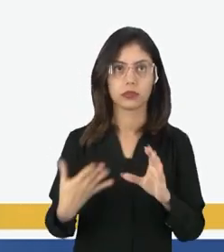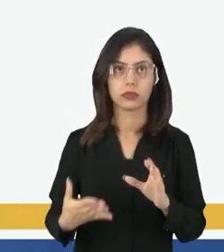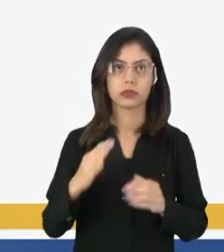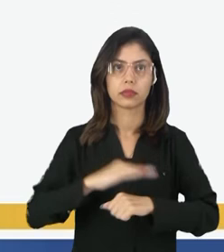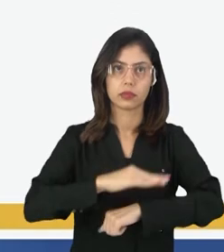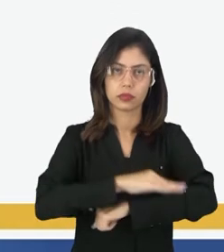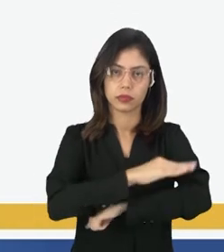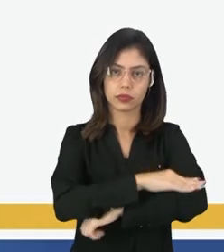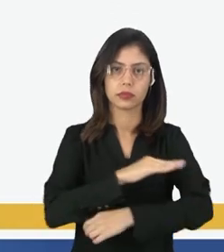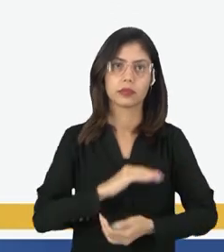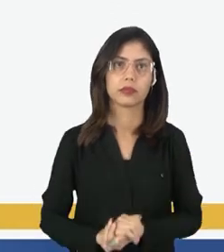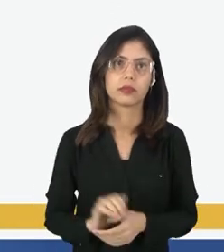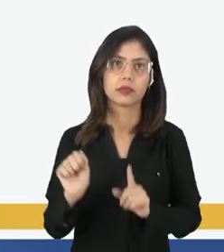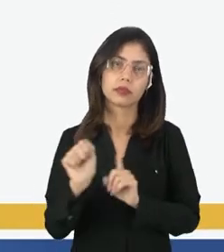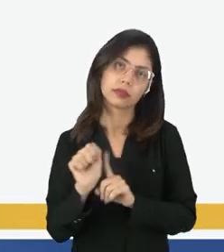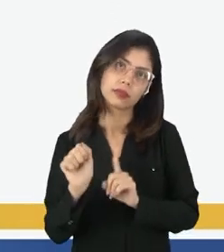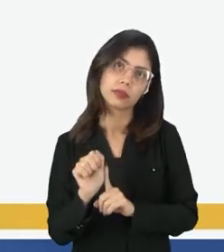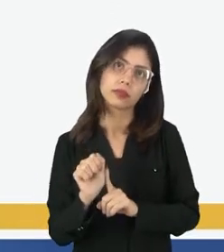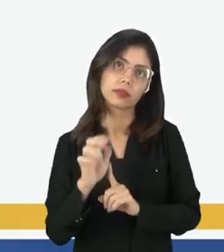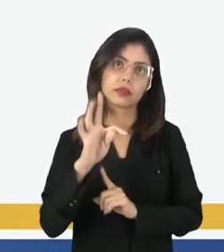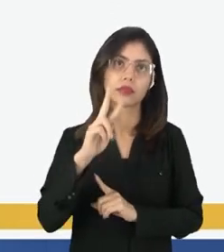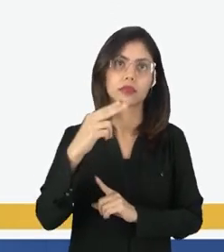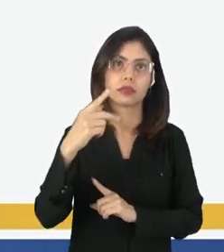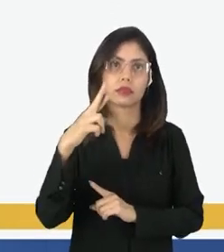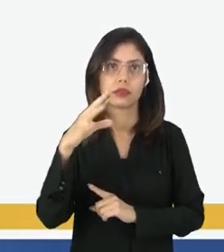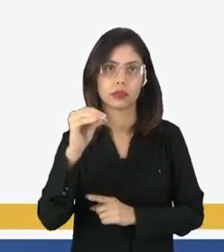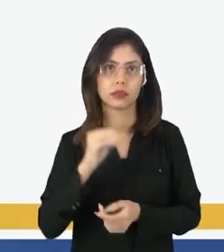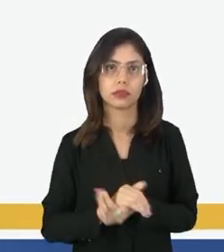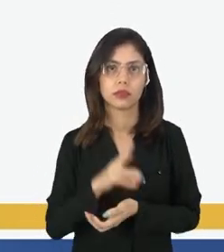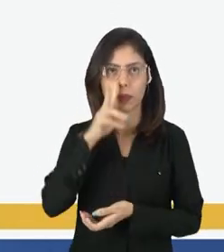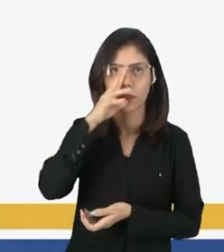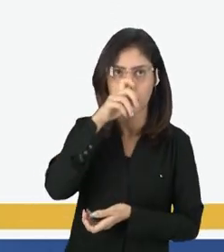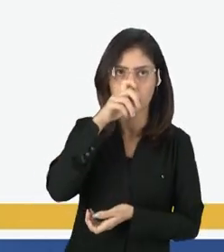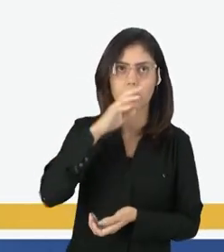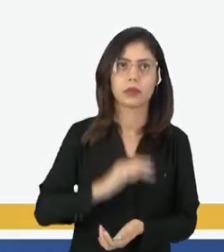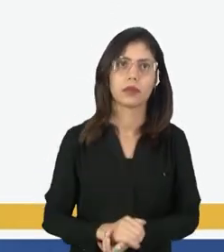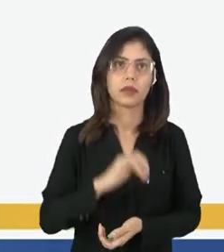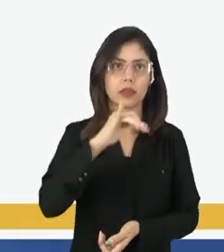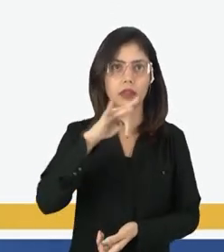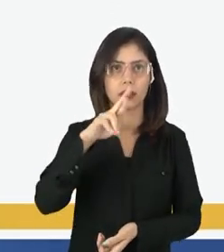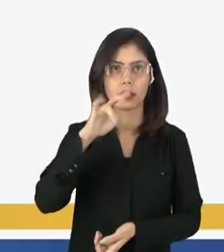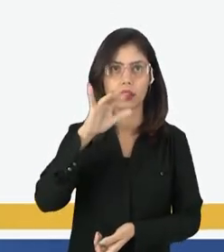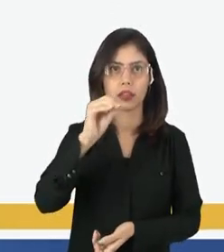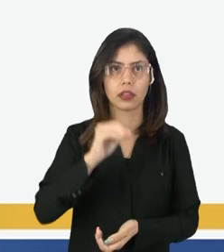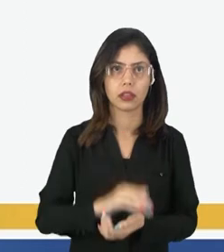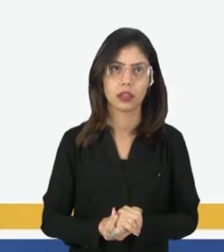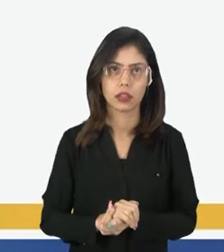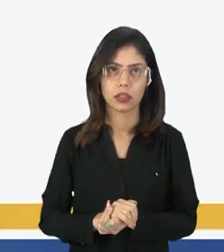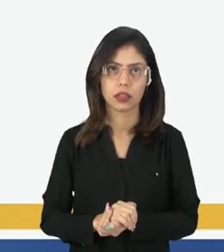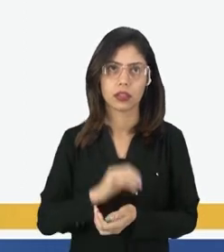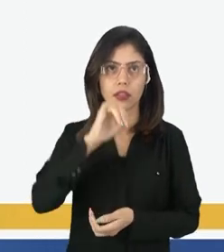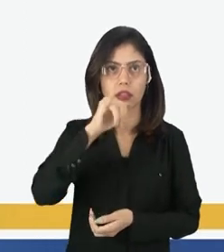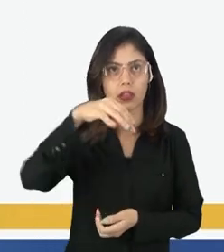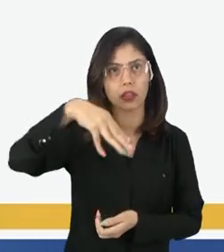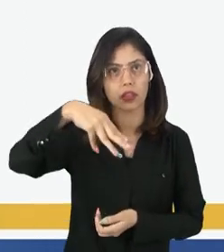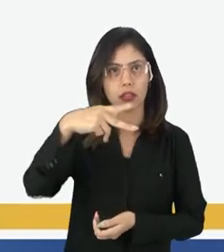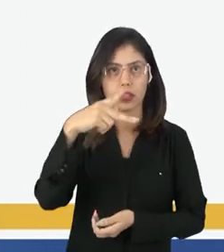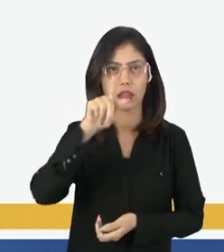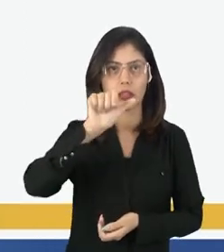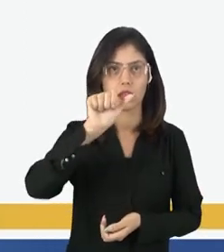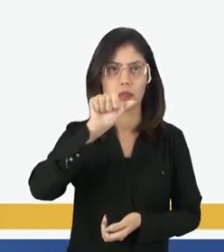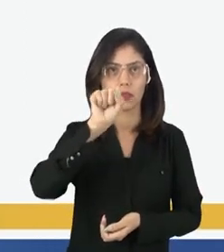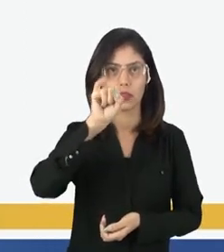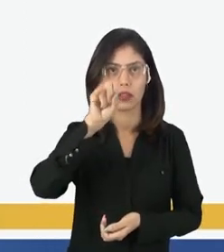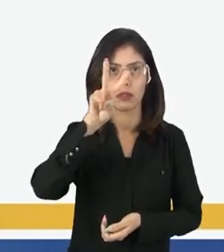características do saco letra A Ele foi trapaceiro B teimoso se ingrato